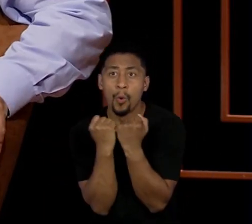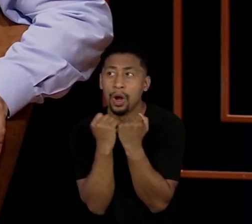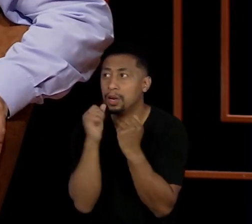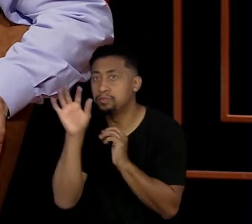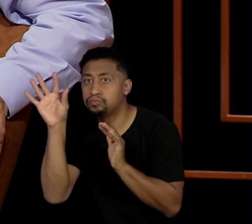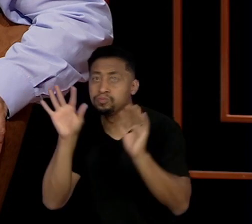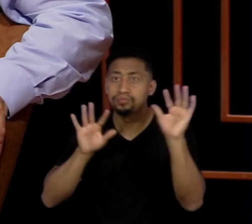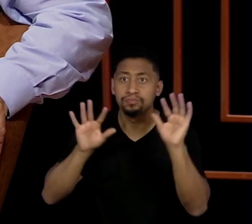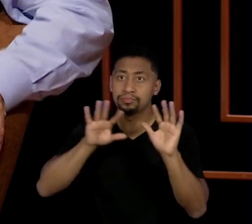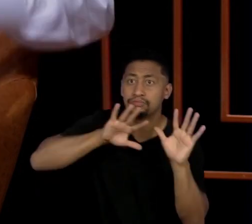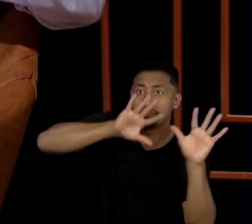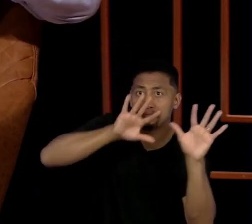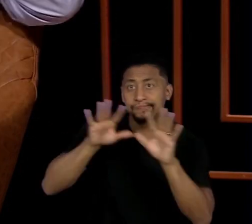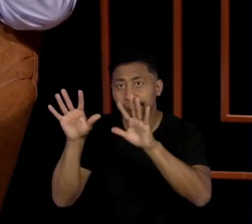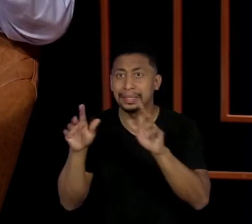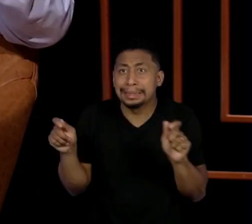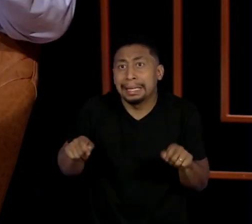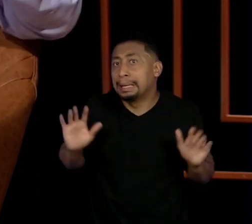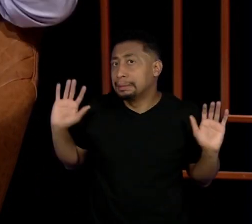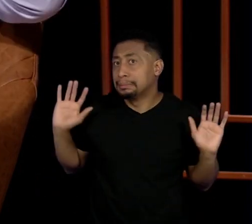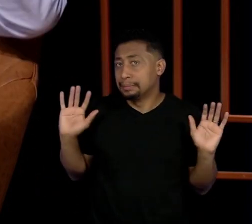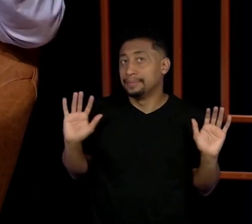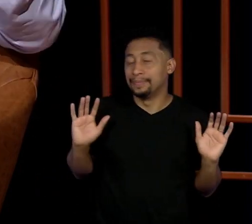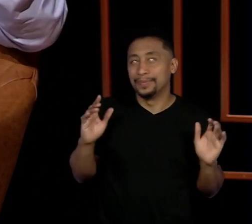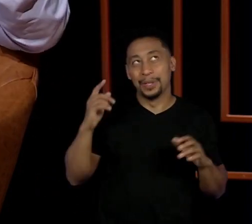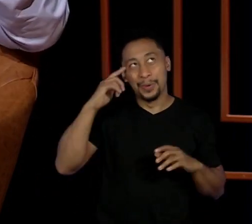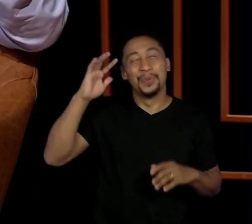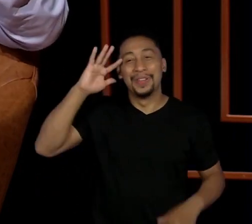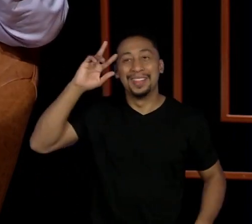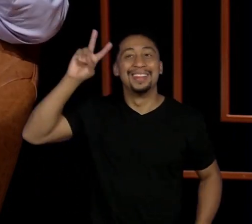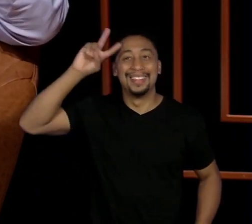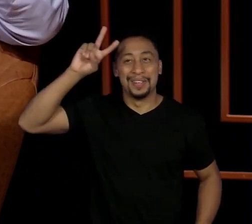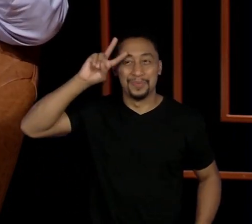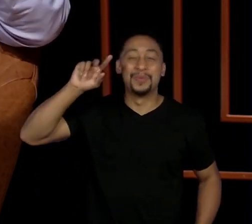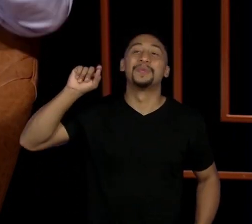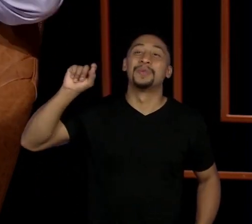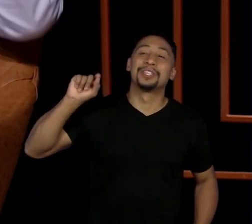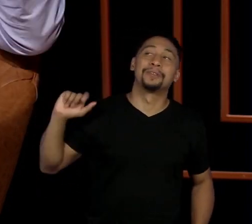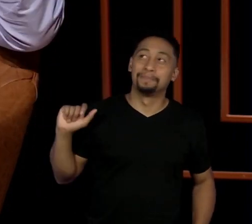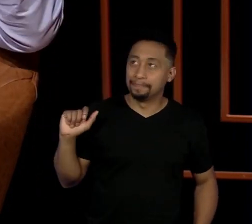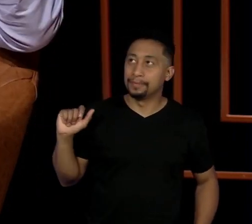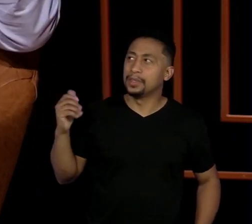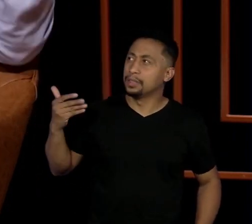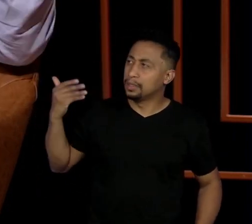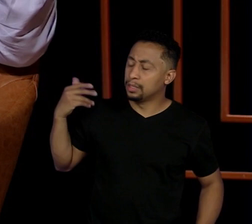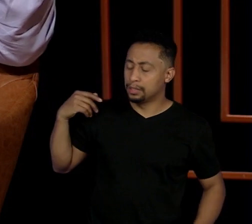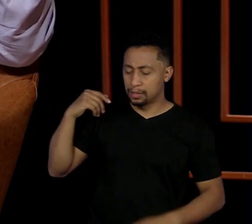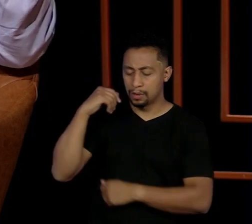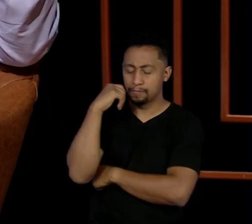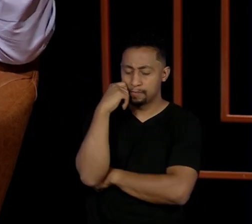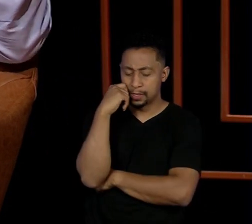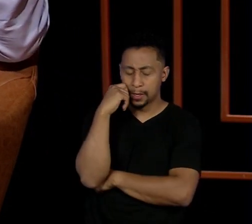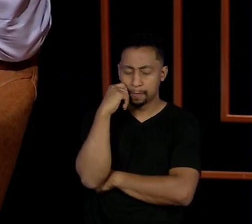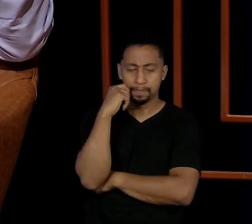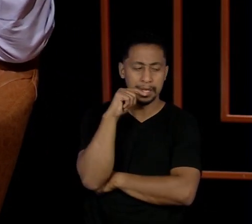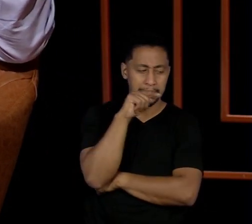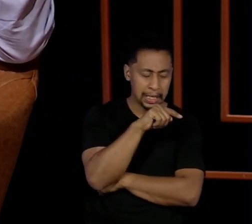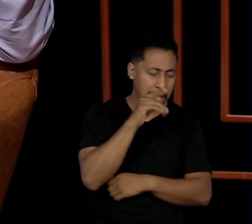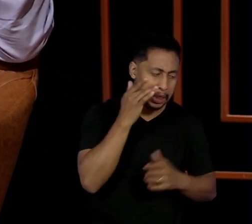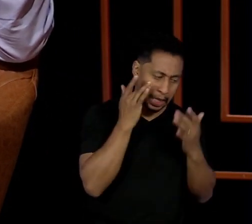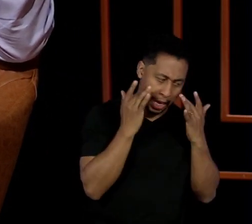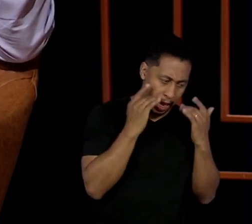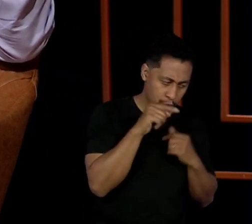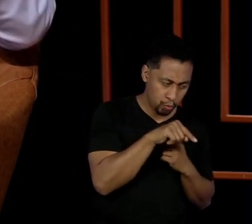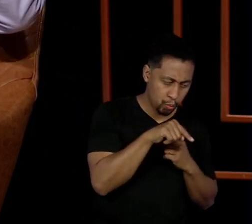muito bacana, né? E eu me lembro nitidamente, num dado momento, que eu falei assim, ou vou fazer teatro, ou vou jogar